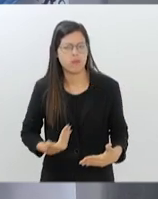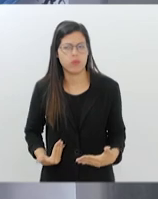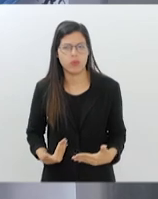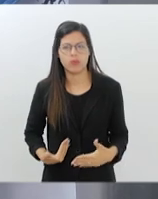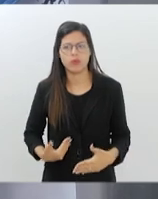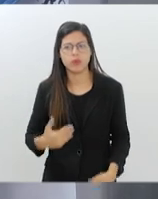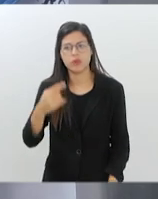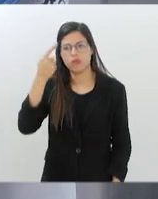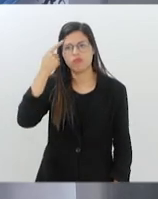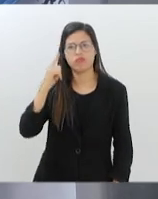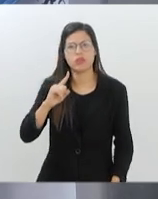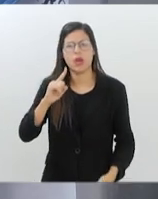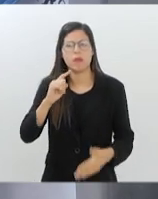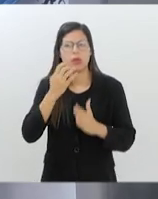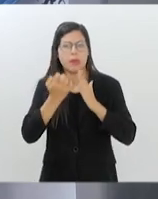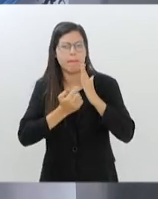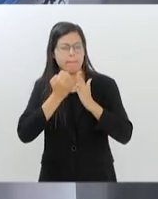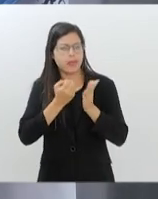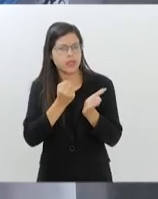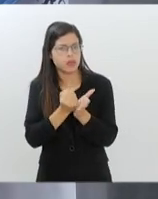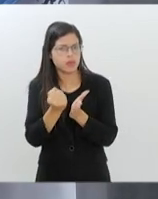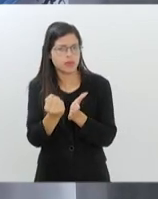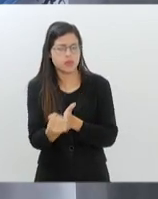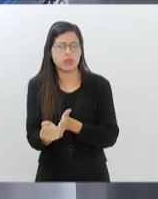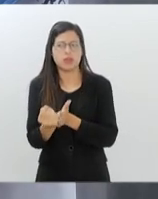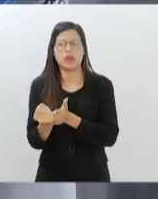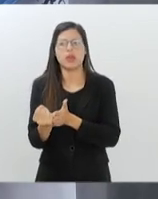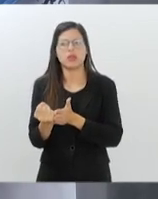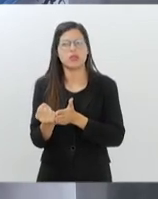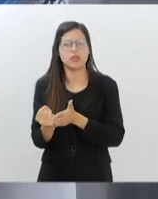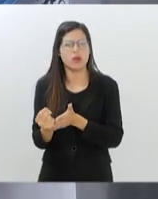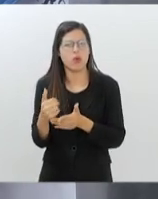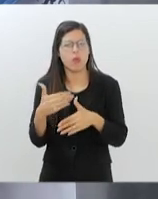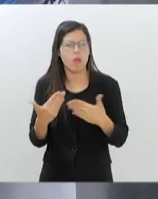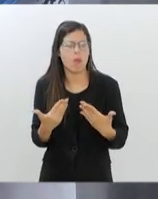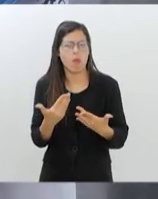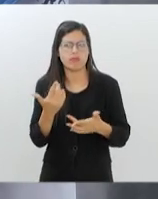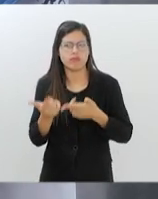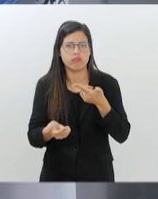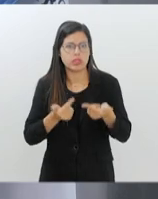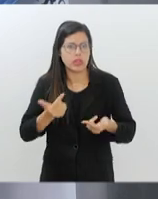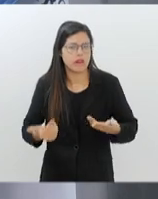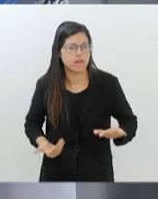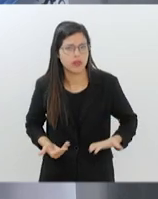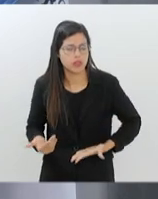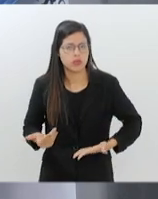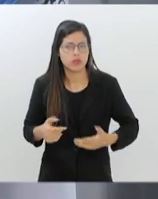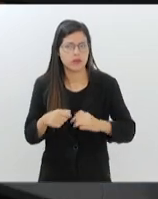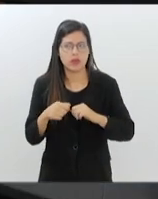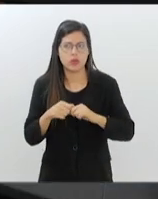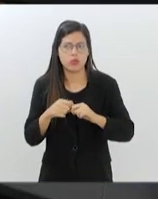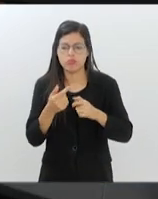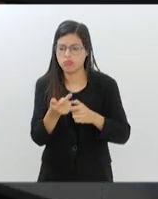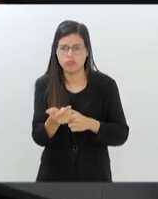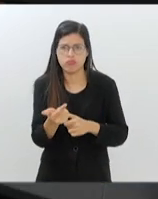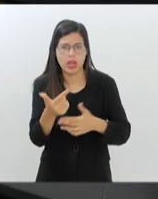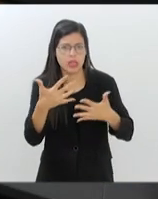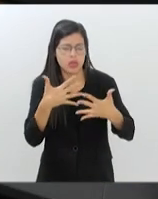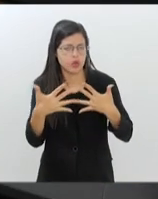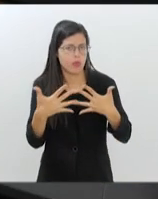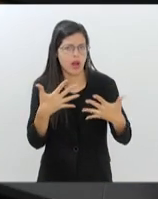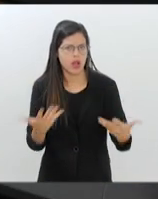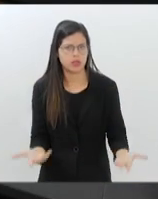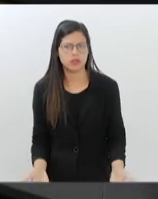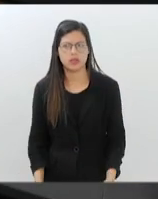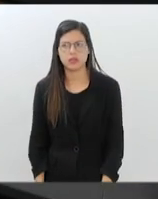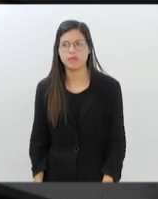empresas foram subcontratadas quais serviços foram executados não tem um cronograma não tem nenhuma transparência é na verdade é